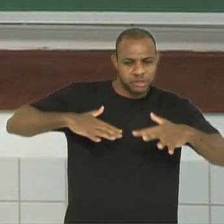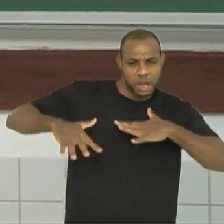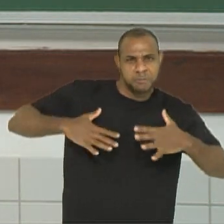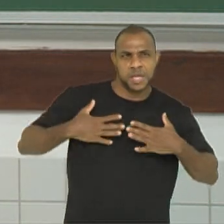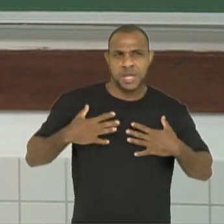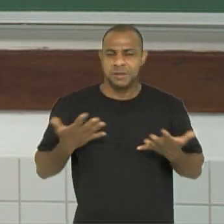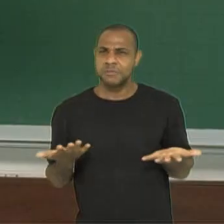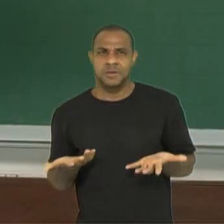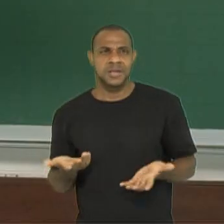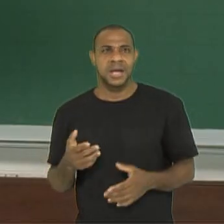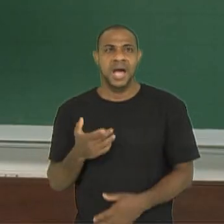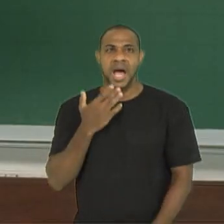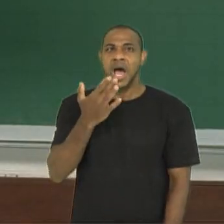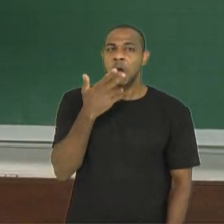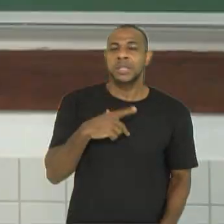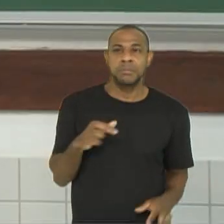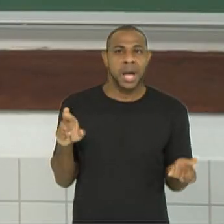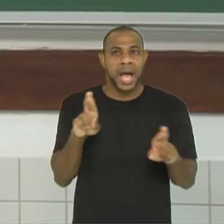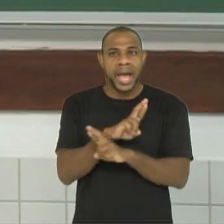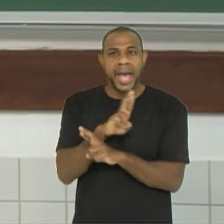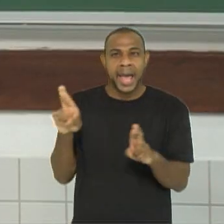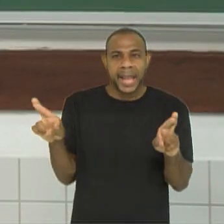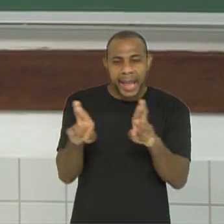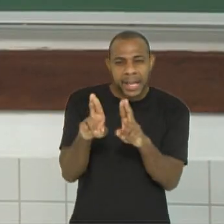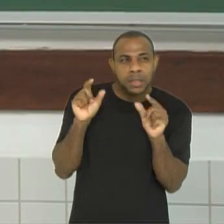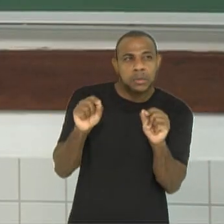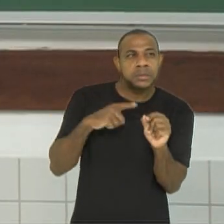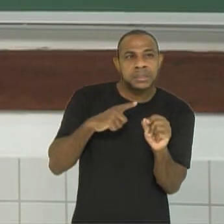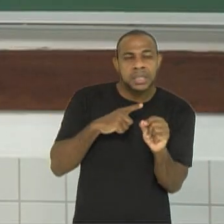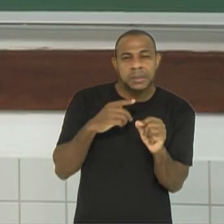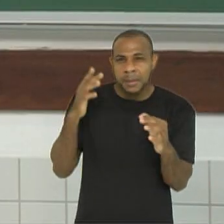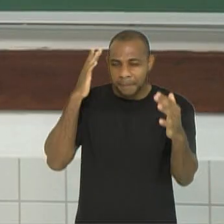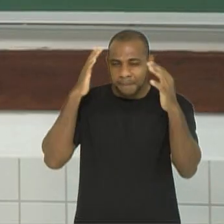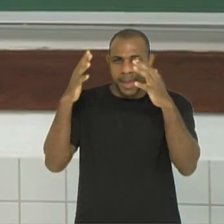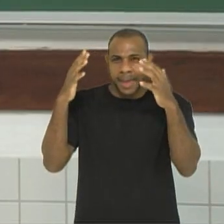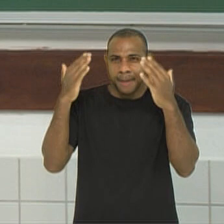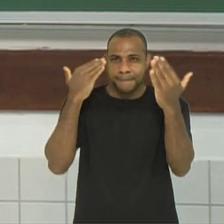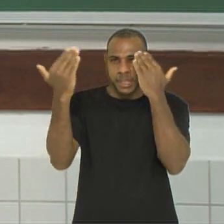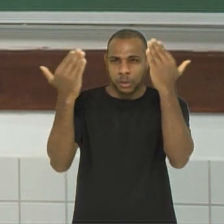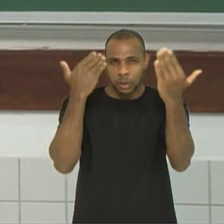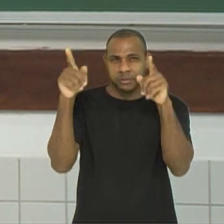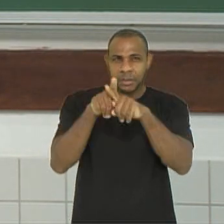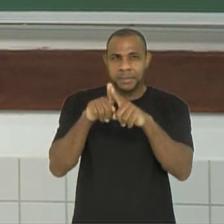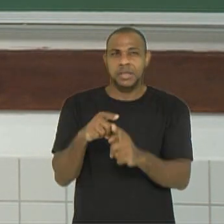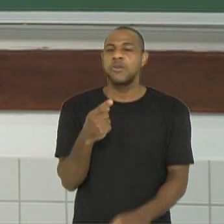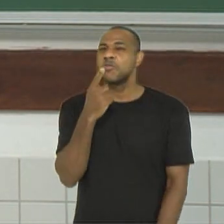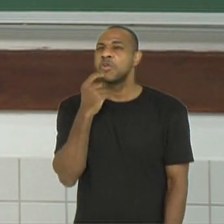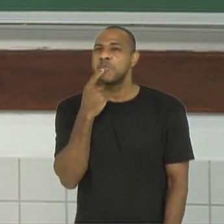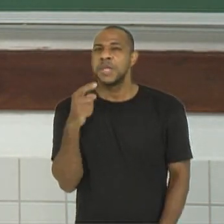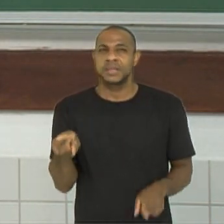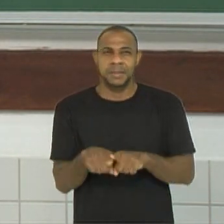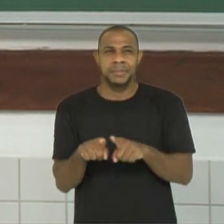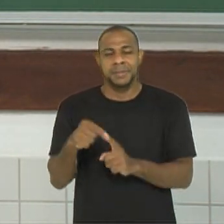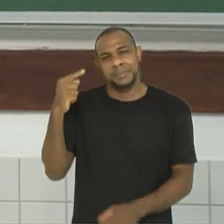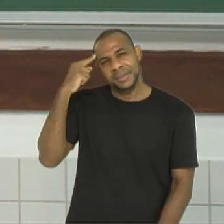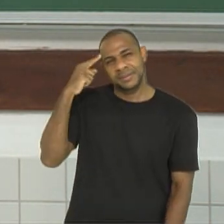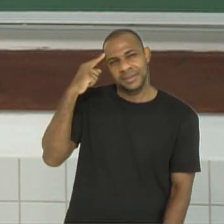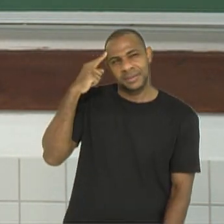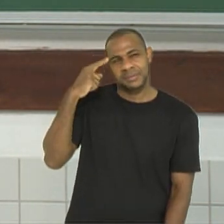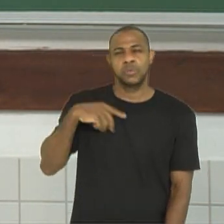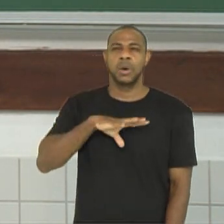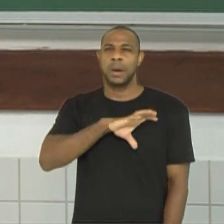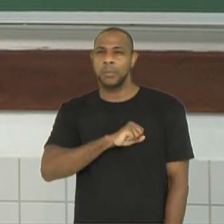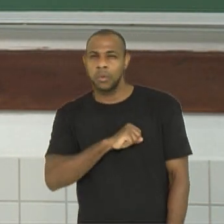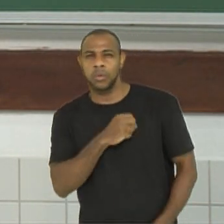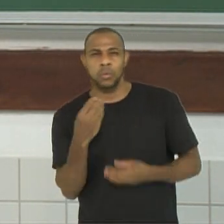as cores, elas têm uma relação também, relação psicológica conosco, tá legal? O vermelho, por exemplo, a gente pode pensar numa questão da